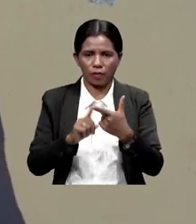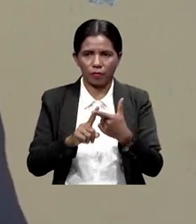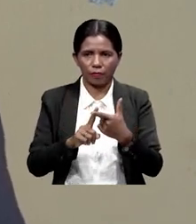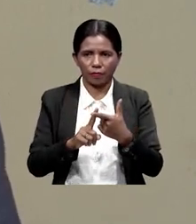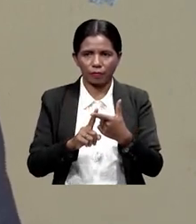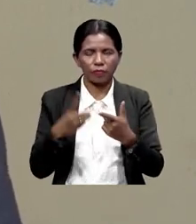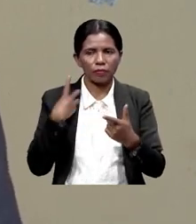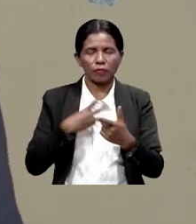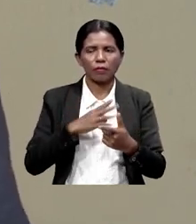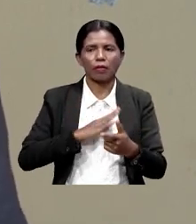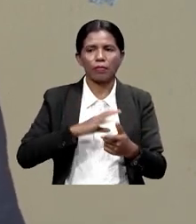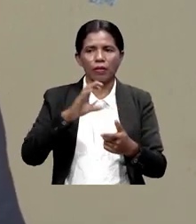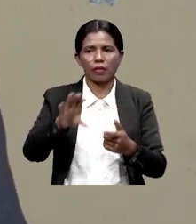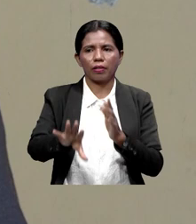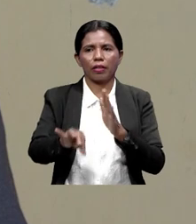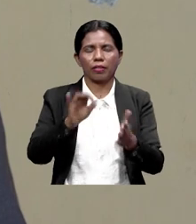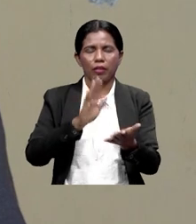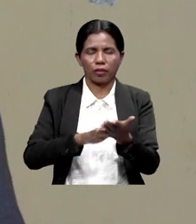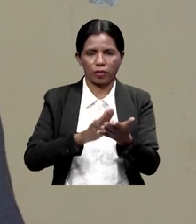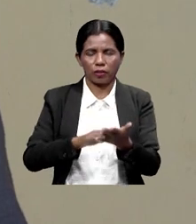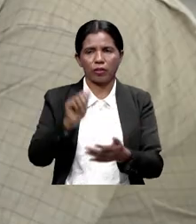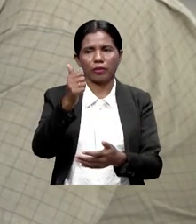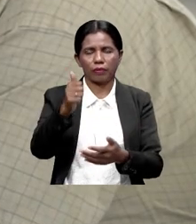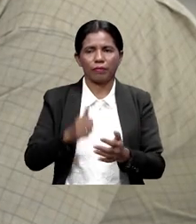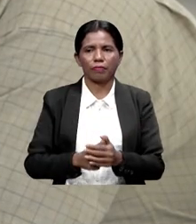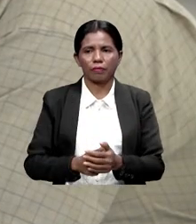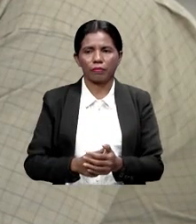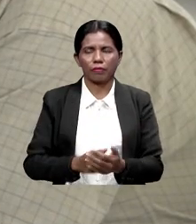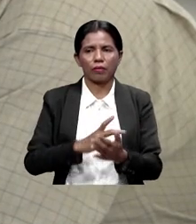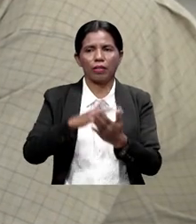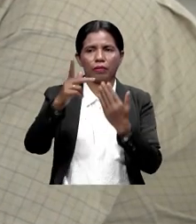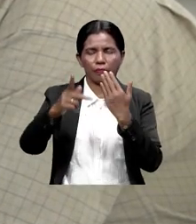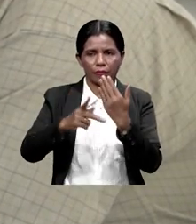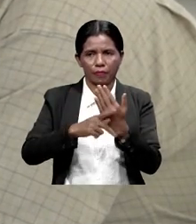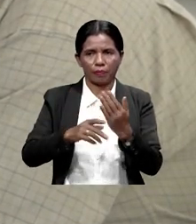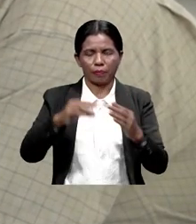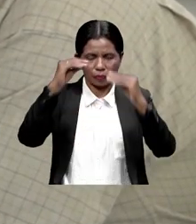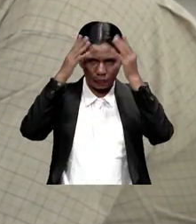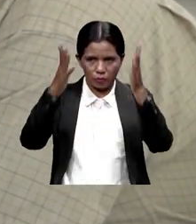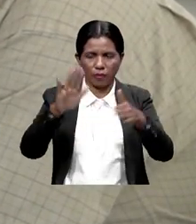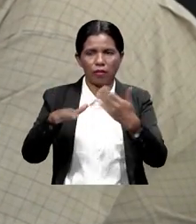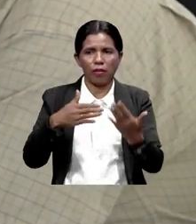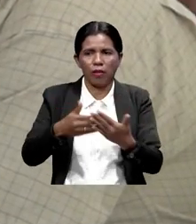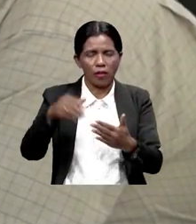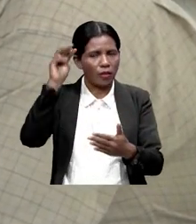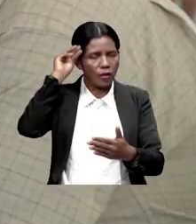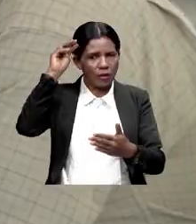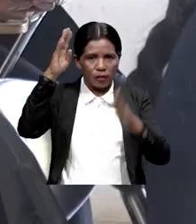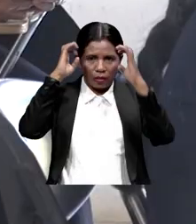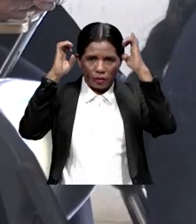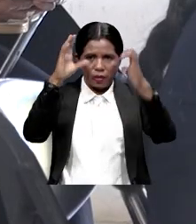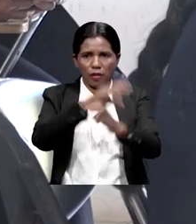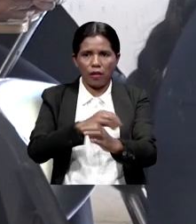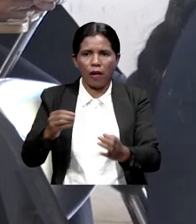Nebe ami baukau ne hetan escola sanulu. Ho facilitação programa intensivo ba professor Sira, Ministério da Educação husu otorar lokal Sira,